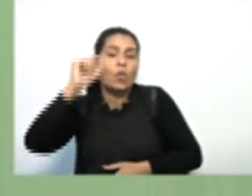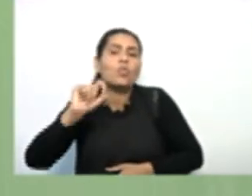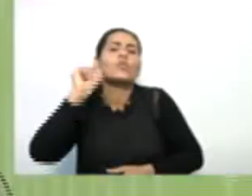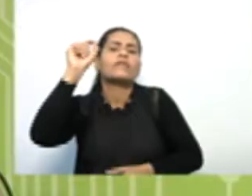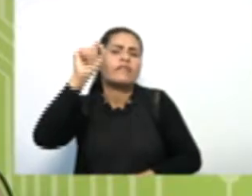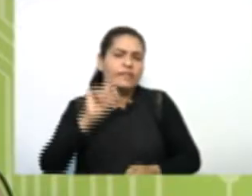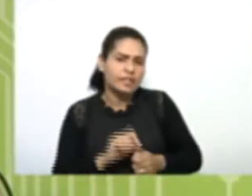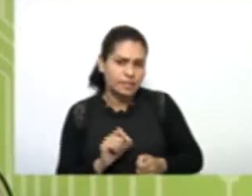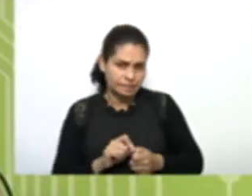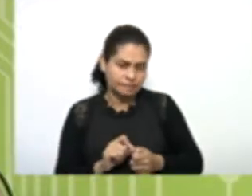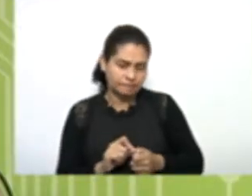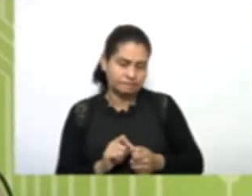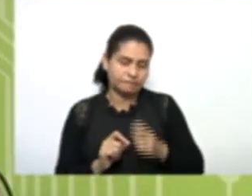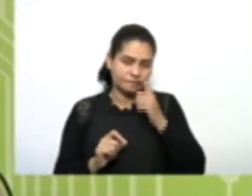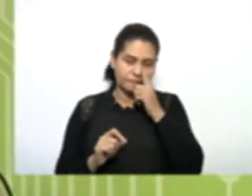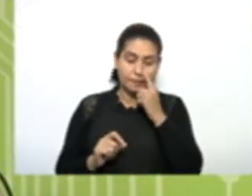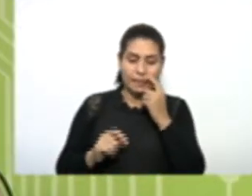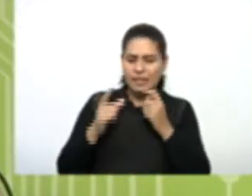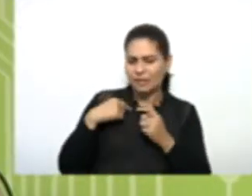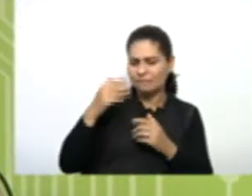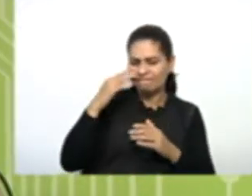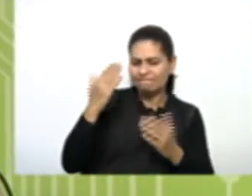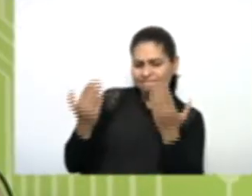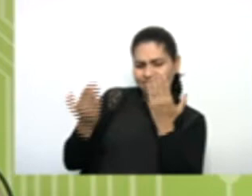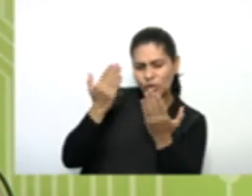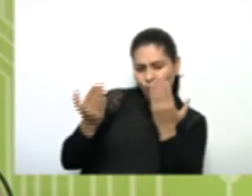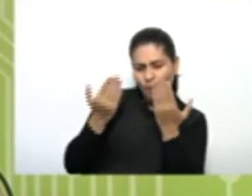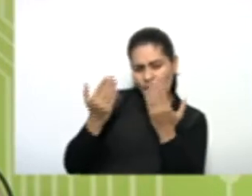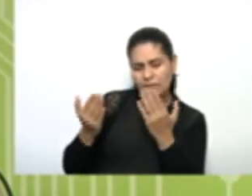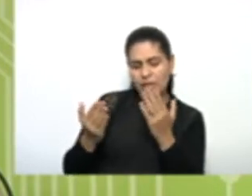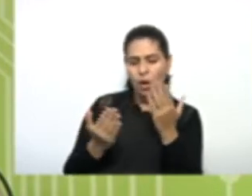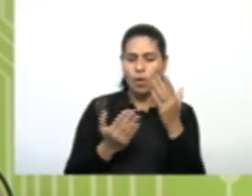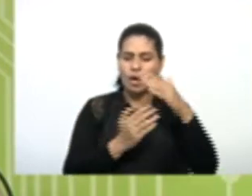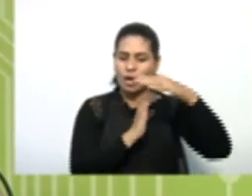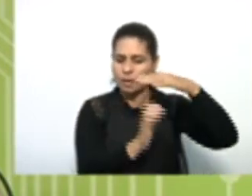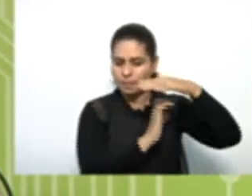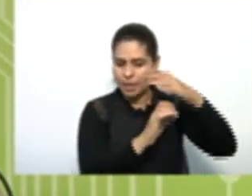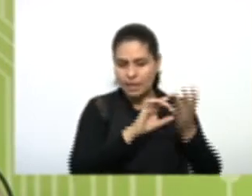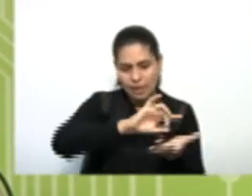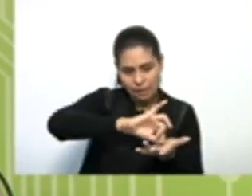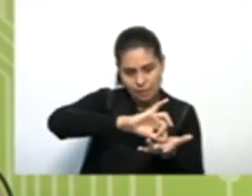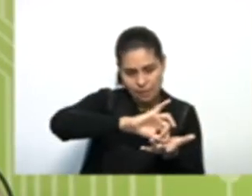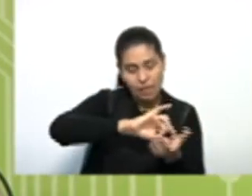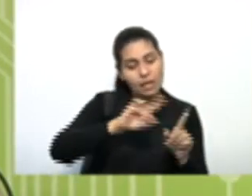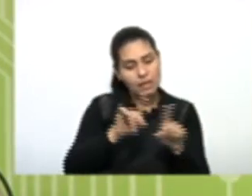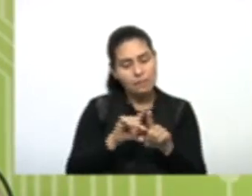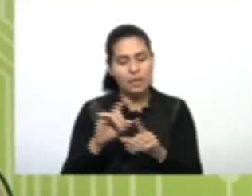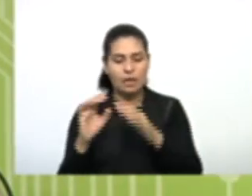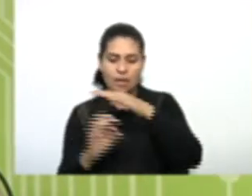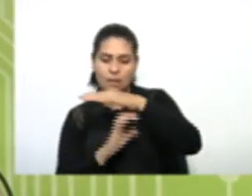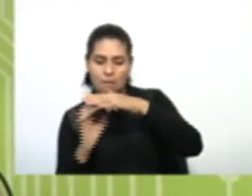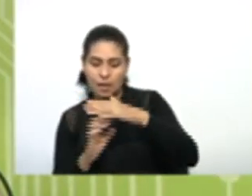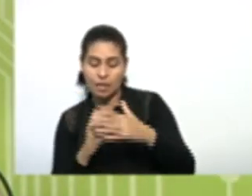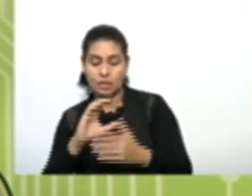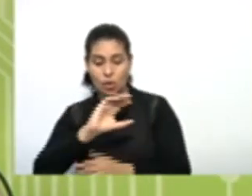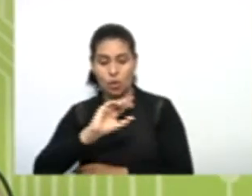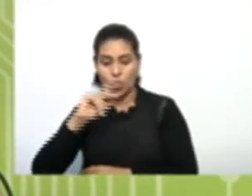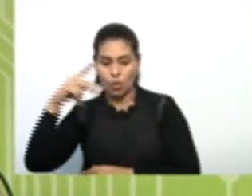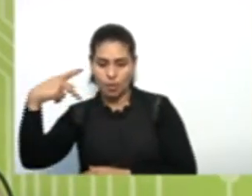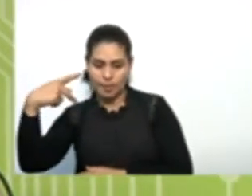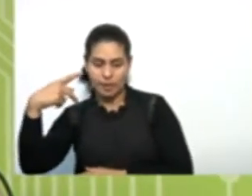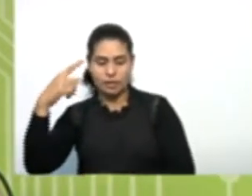eu gostaria de lembrar o paralelo que nós estamos fazendo entre as empresas capitalistas e as empresas cooperativas. Nas